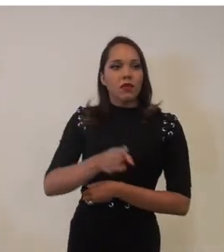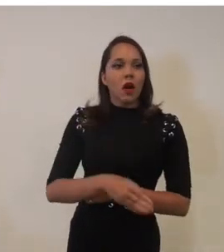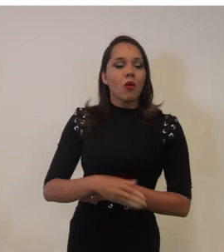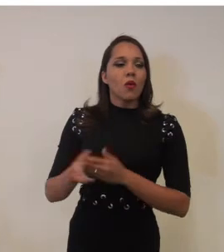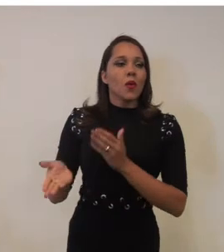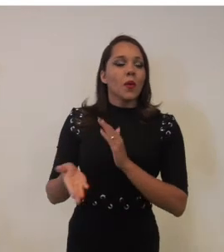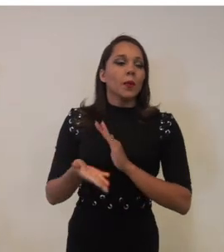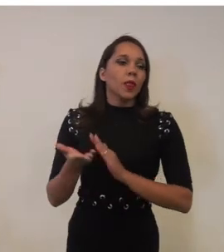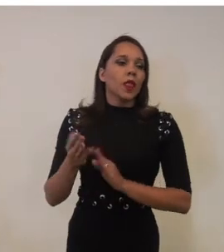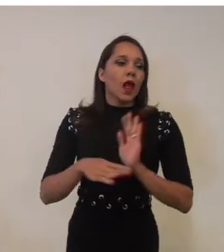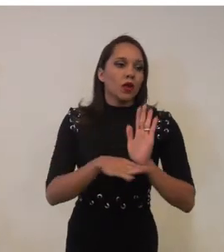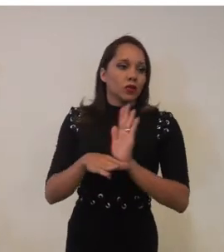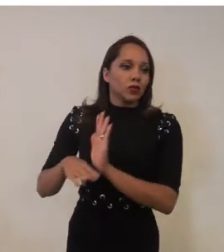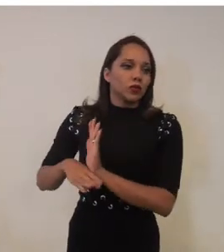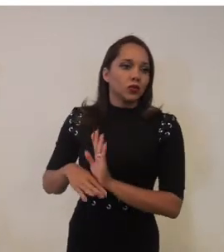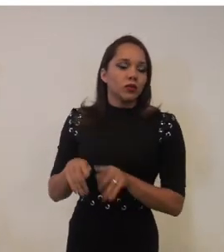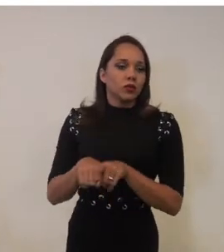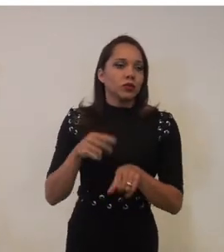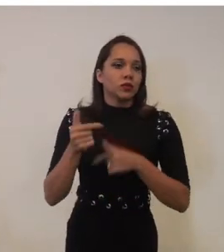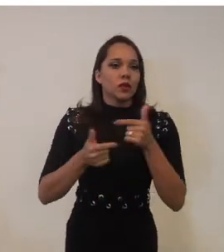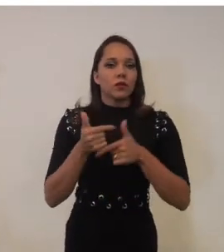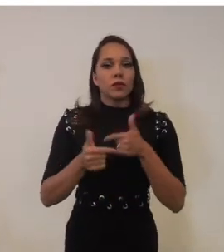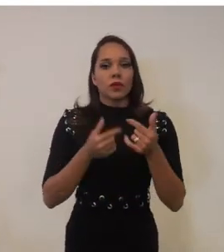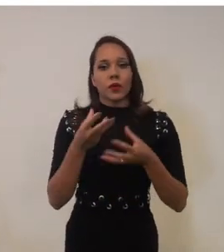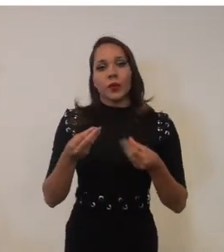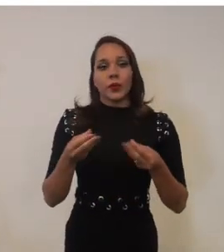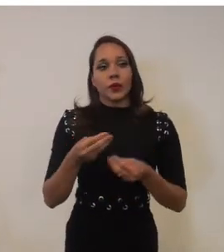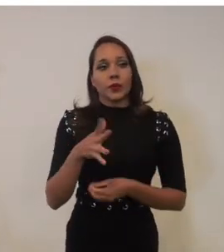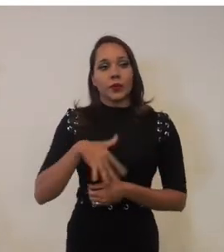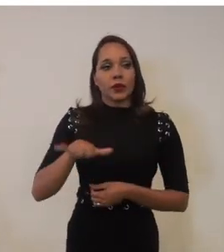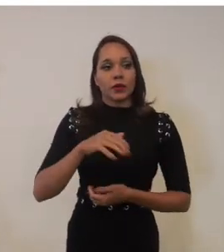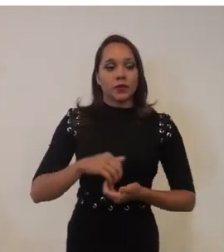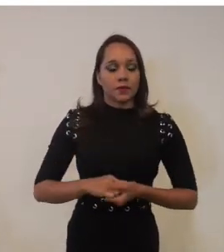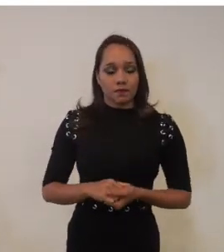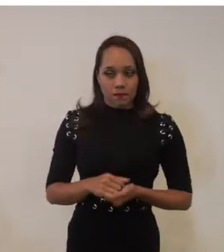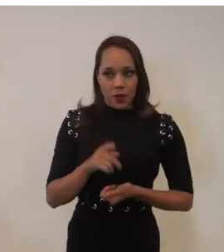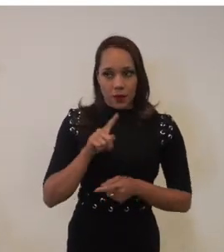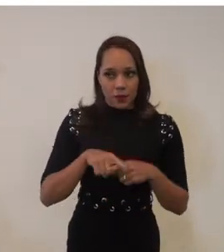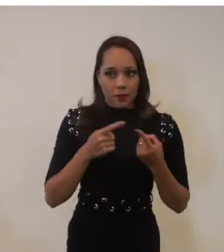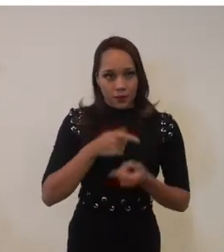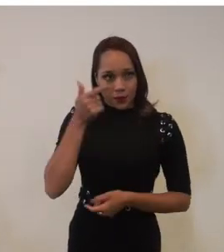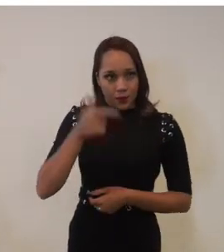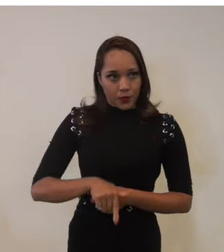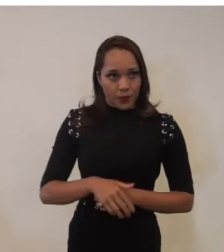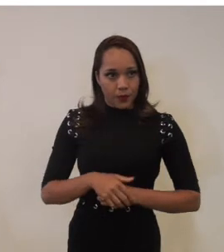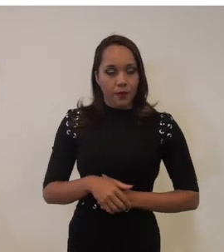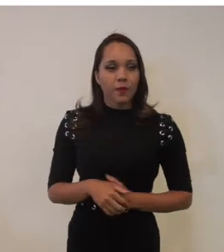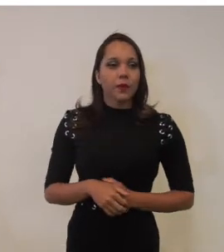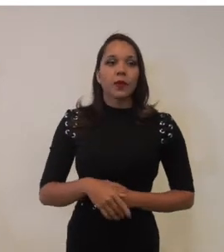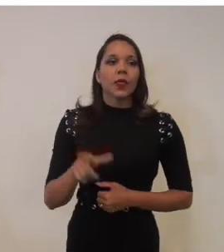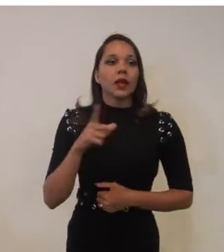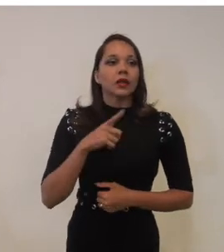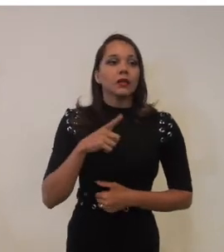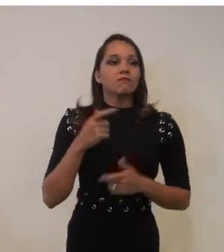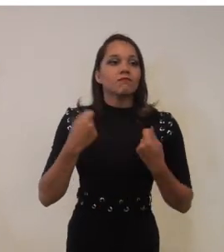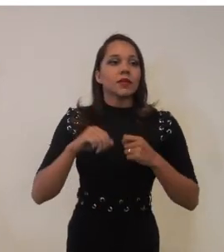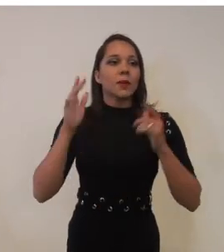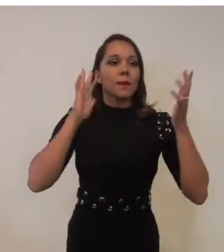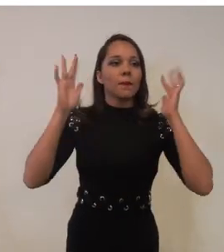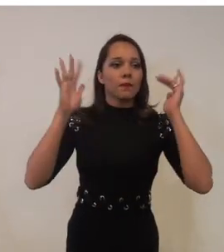e também atuam muito nisso. Mas, de novo, temos que